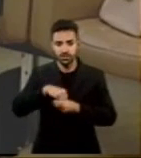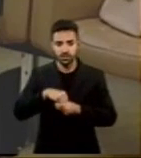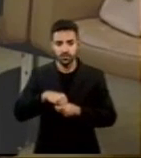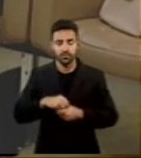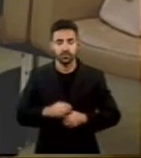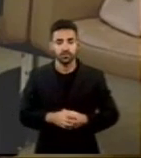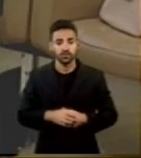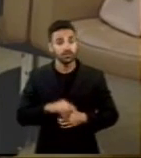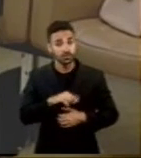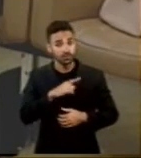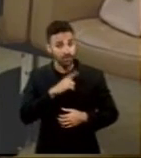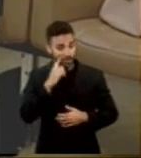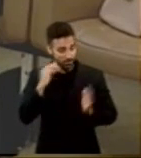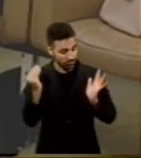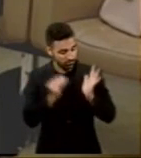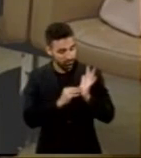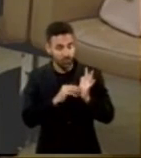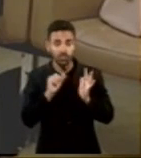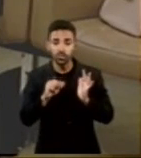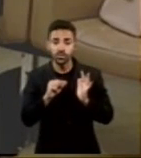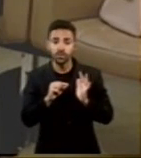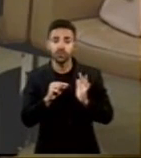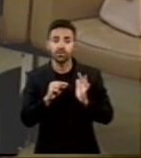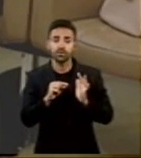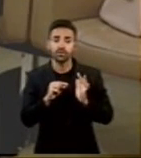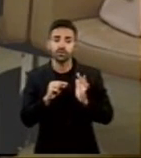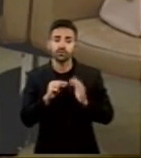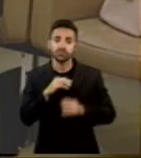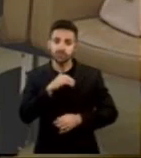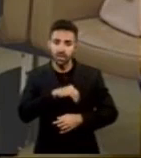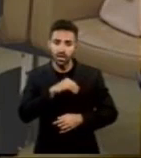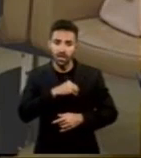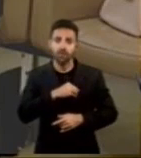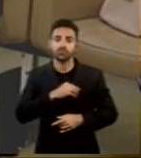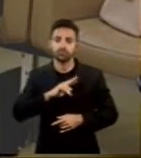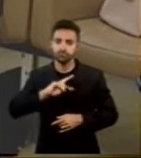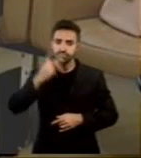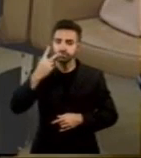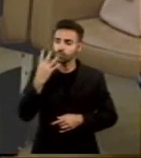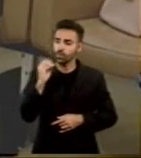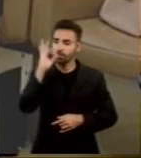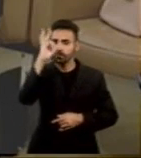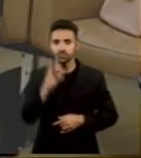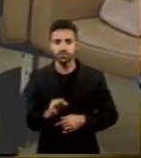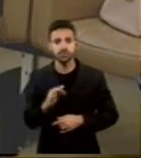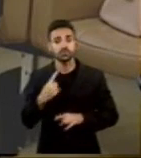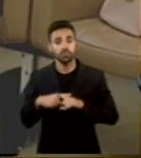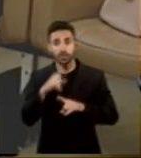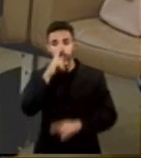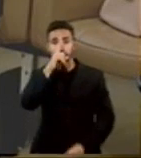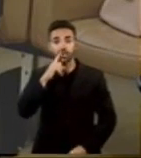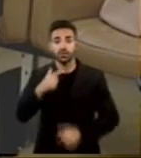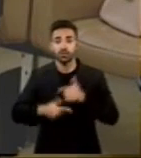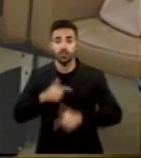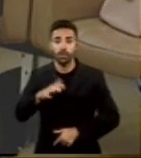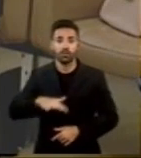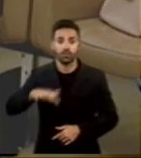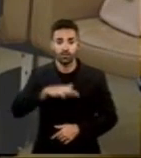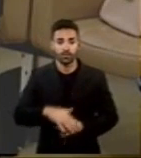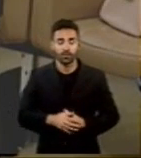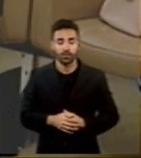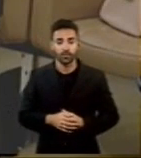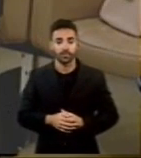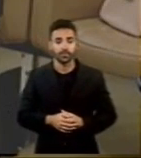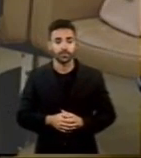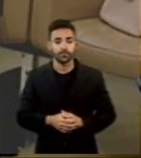consta lá especificamente o adicional de riscos de 40%. Então, assim, eu vou divergir em